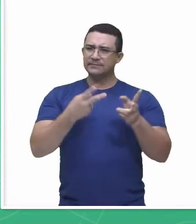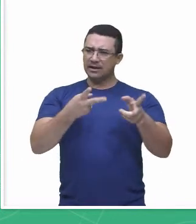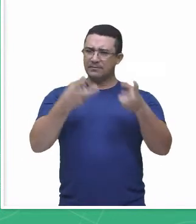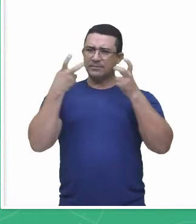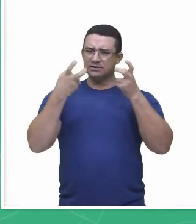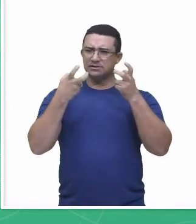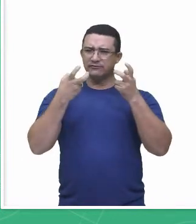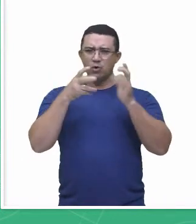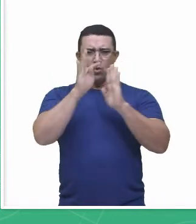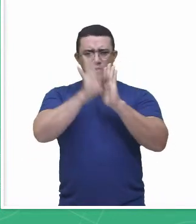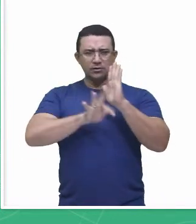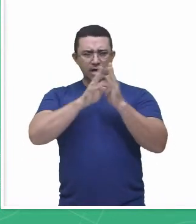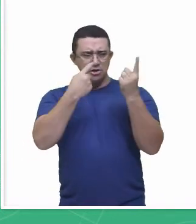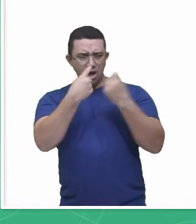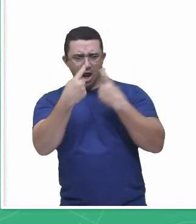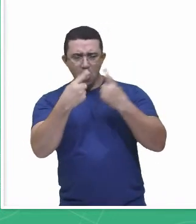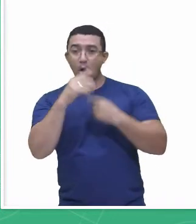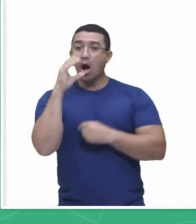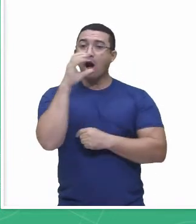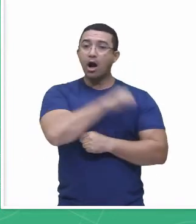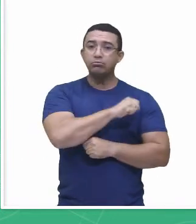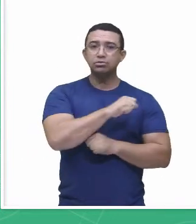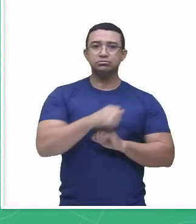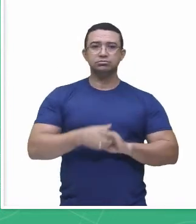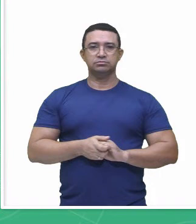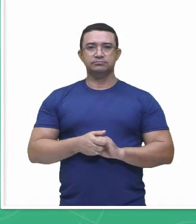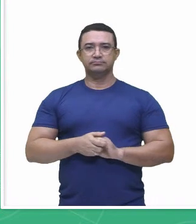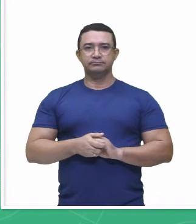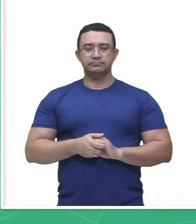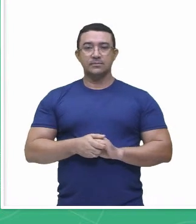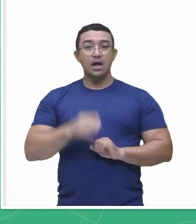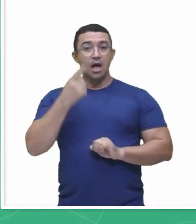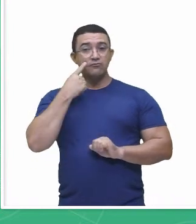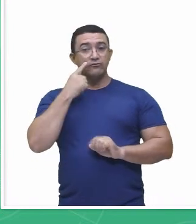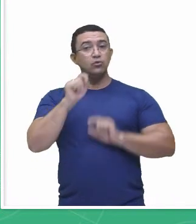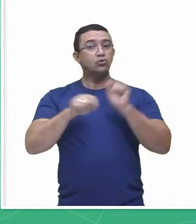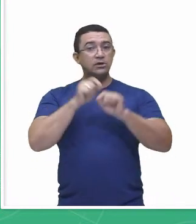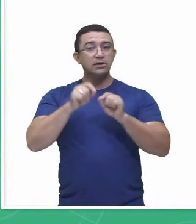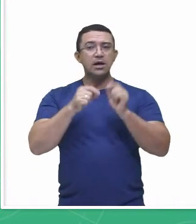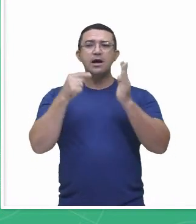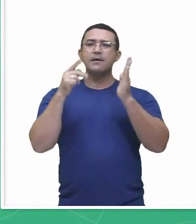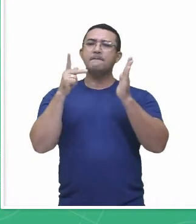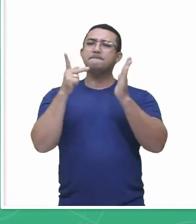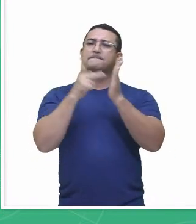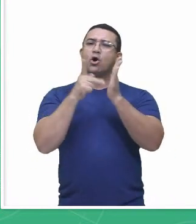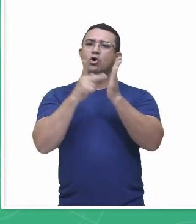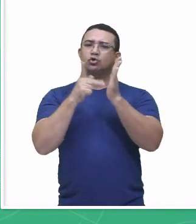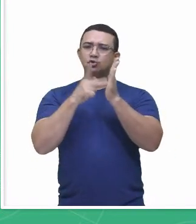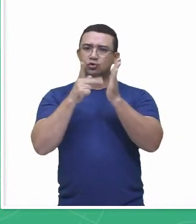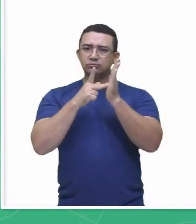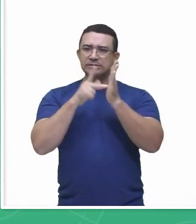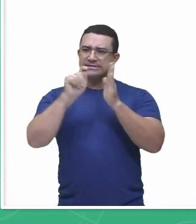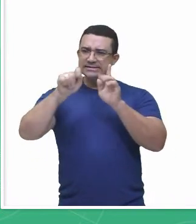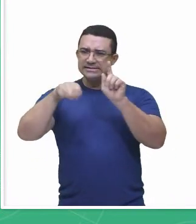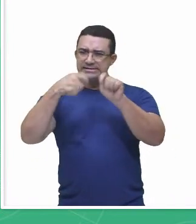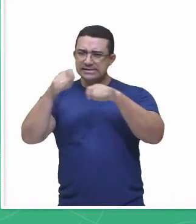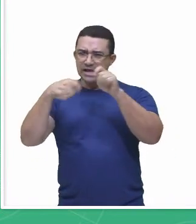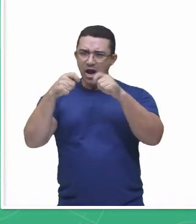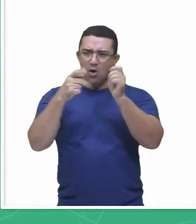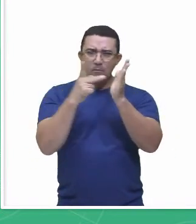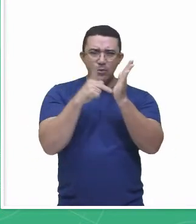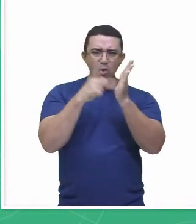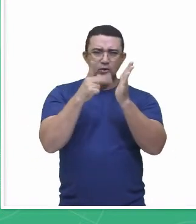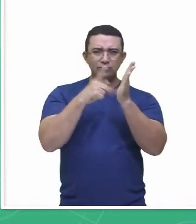breve diálogo, né? E aí a nossa questão vai girar em torno da pontuação desse texto. Os sinais de pontuação são elementos